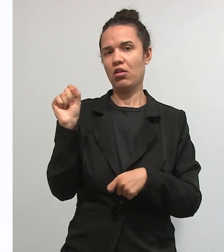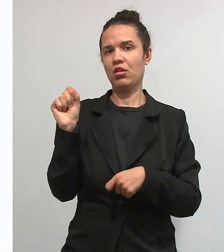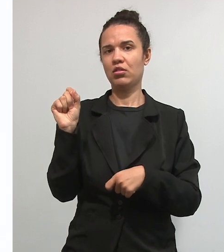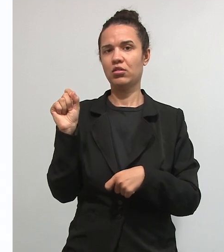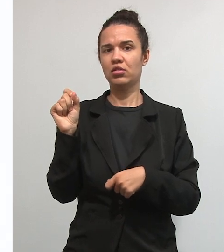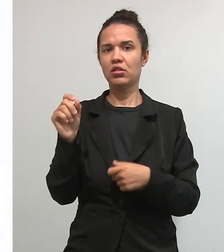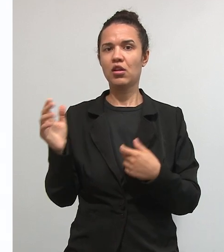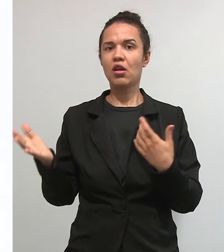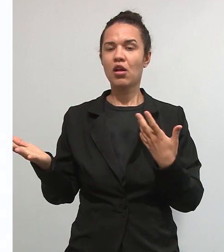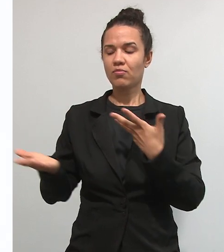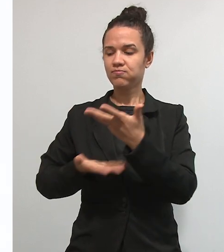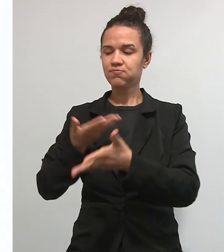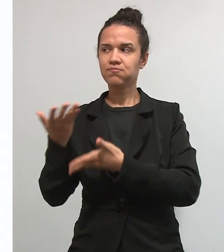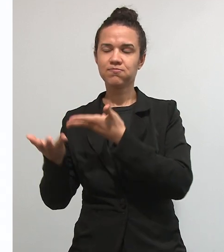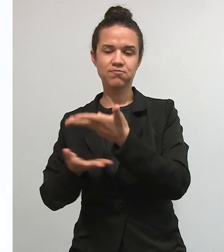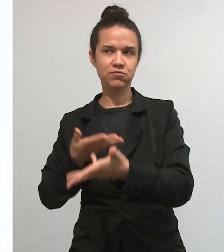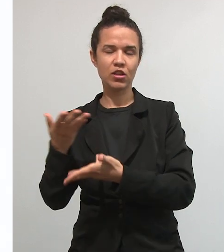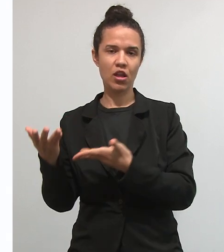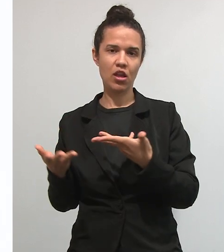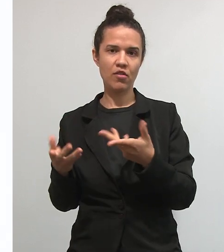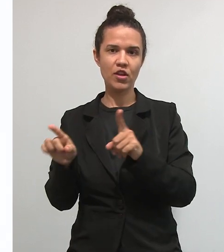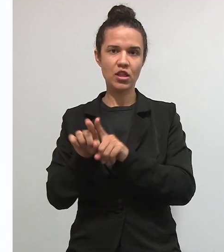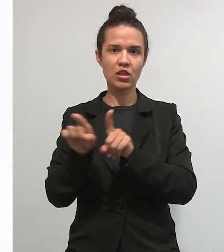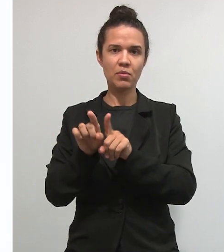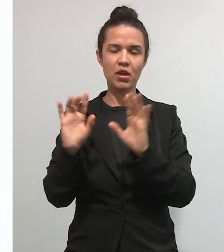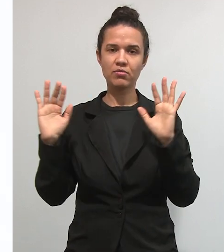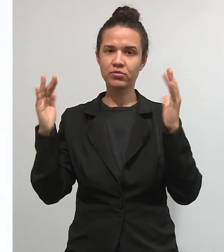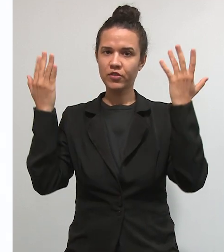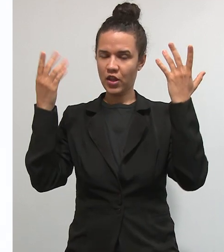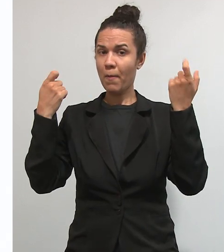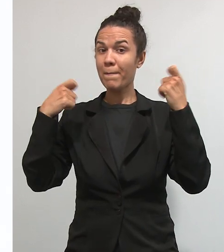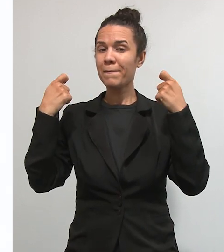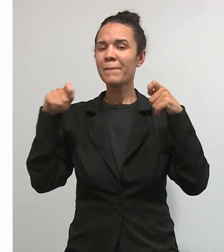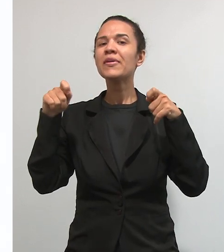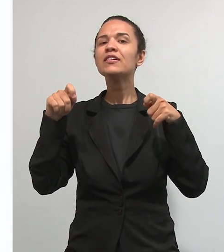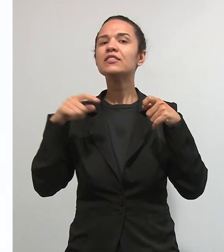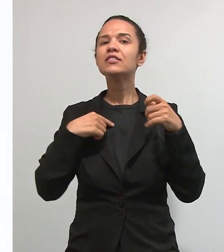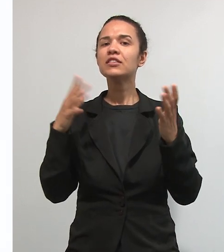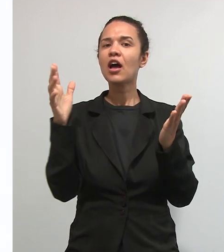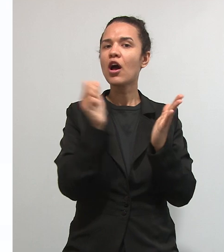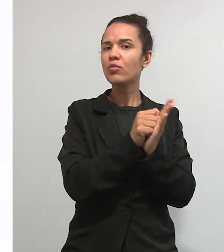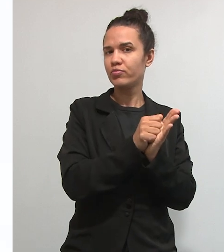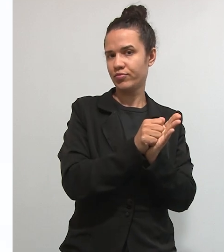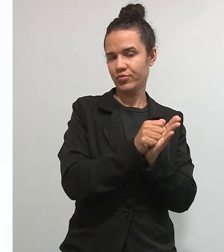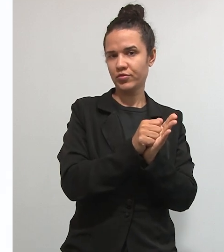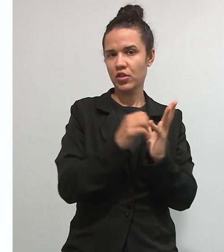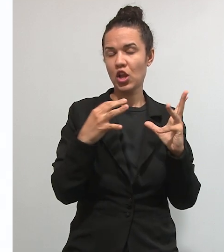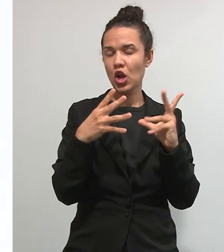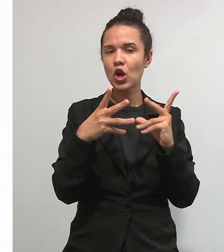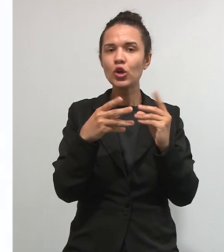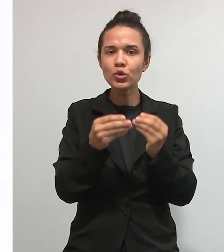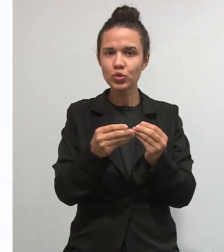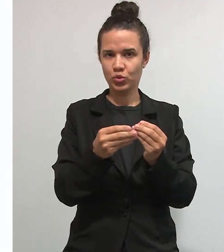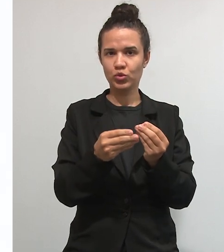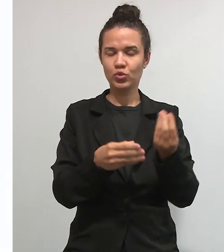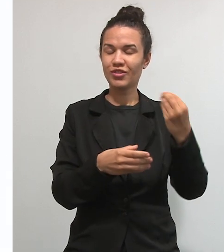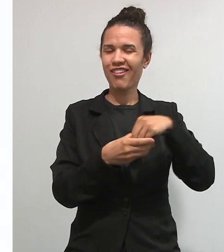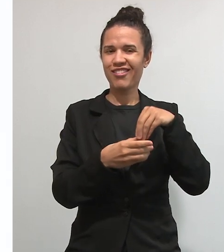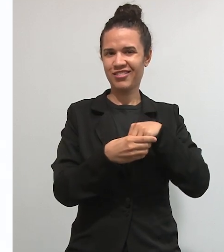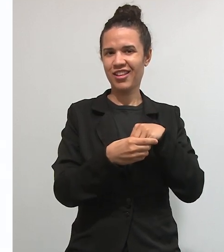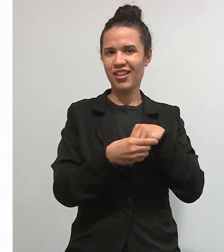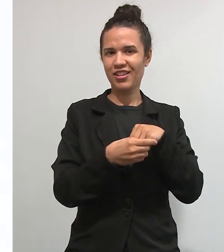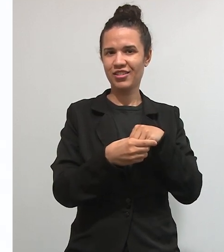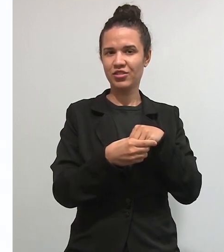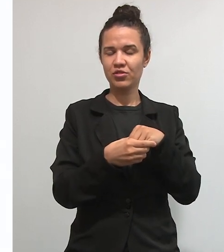As transações e os eventos devem ser o quê? Registrados na ocorrência dos respectivos fatos